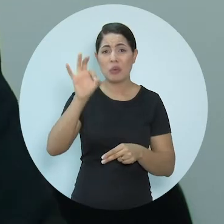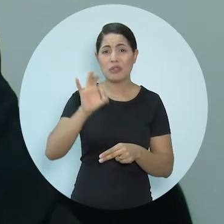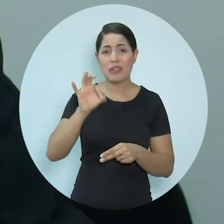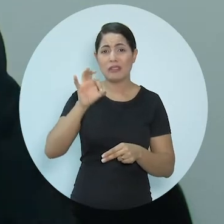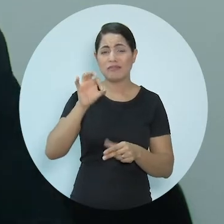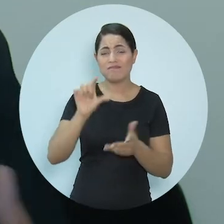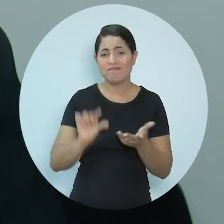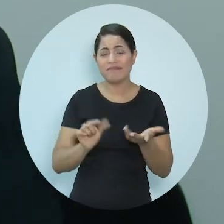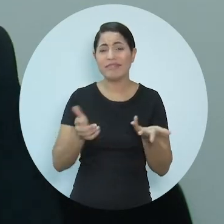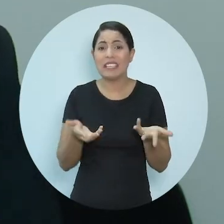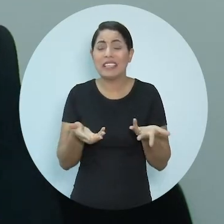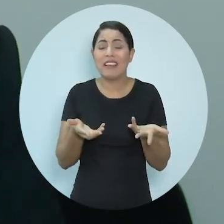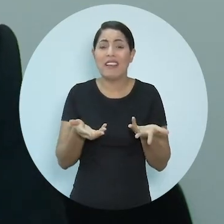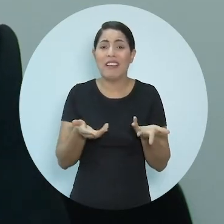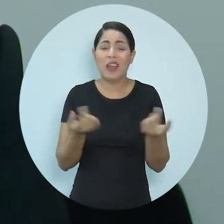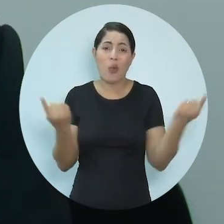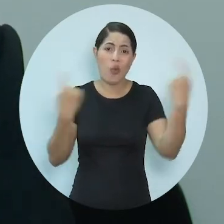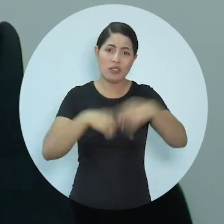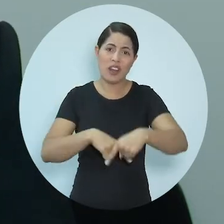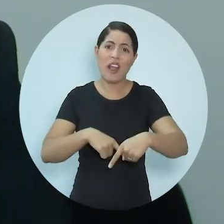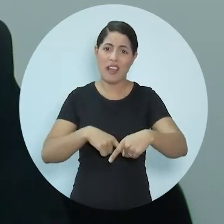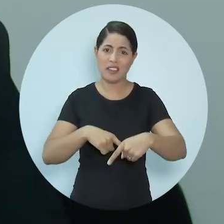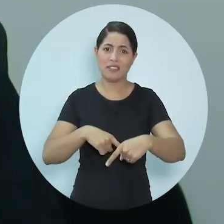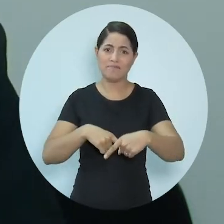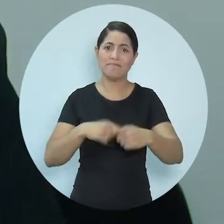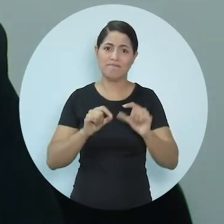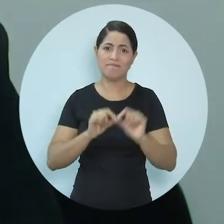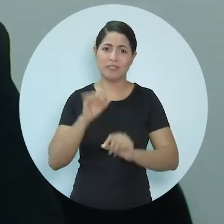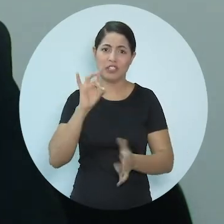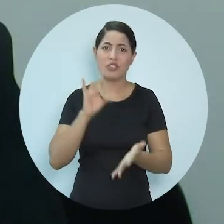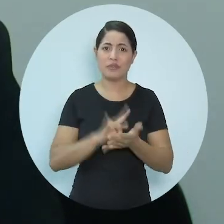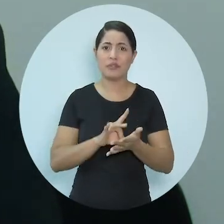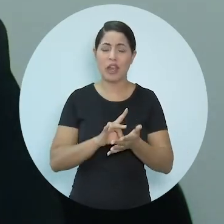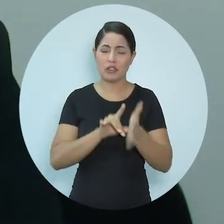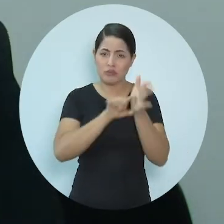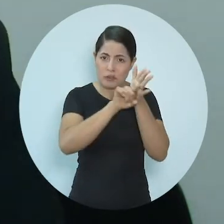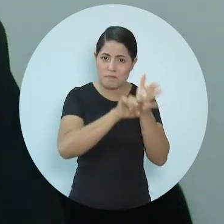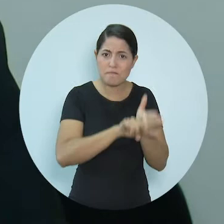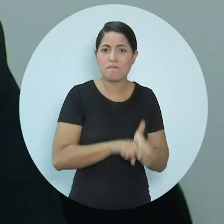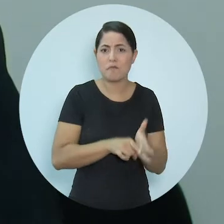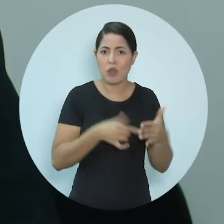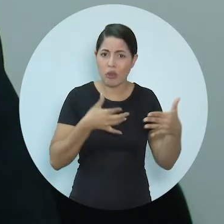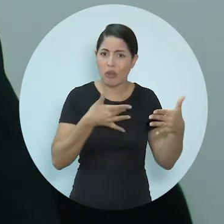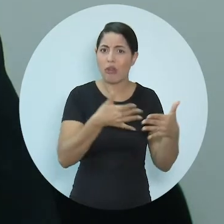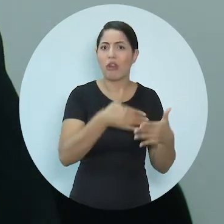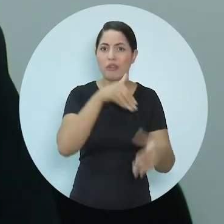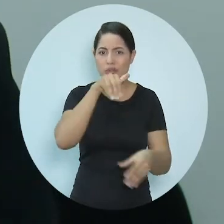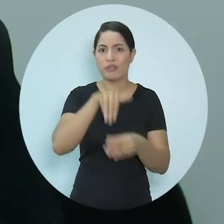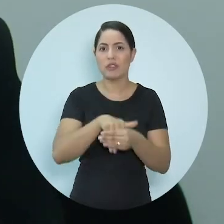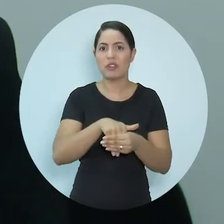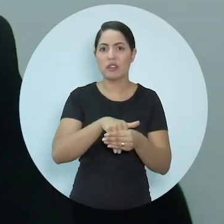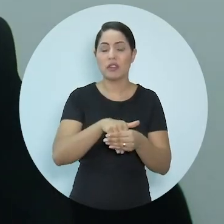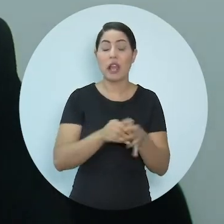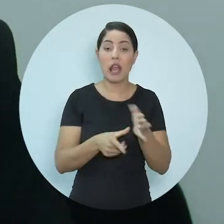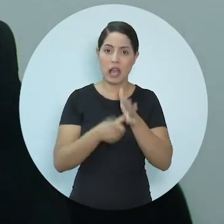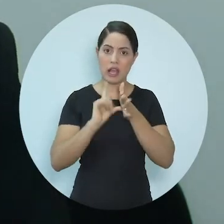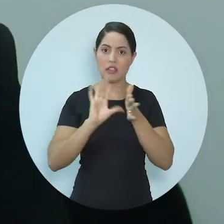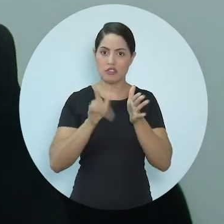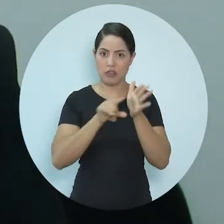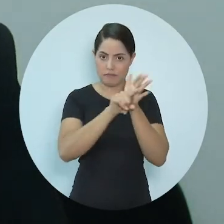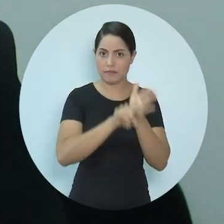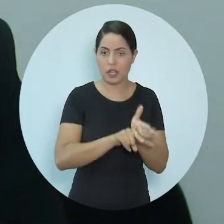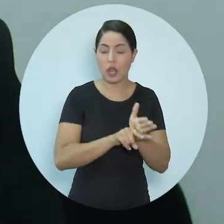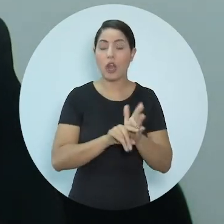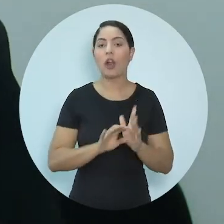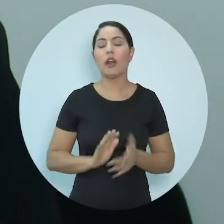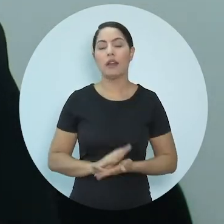seja, uma decisão totalmente contrária à consulta feita, ao processo eleitoral que nós chamamos de